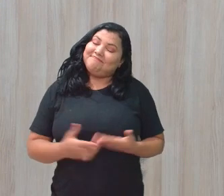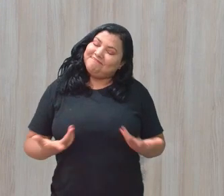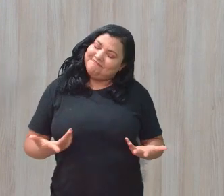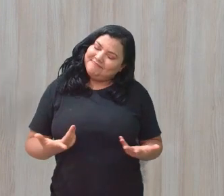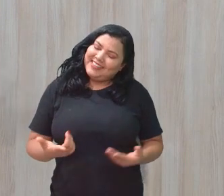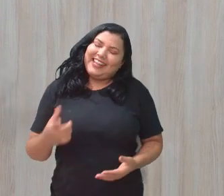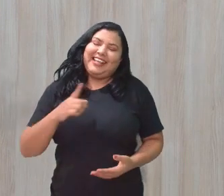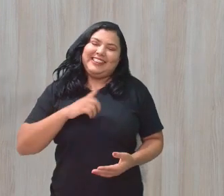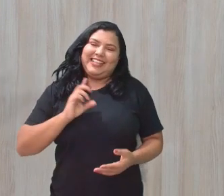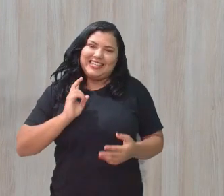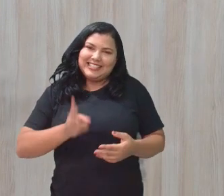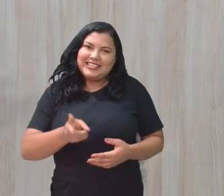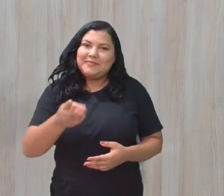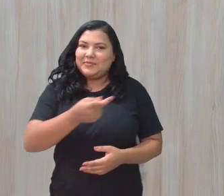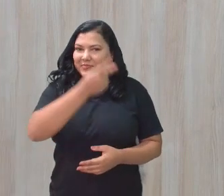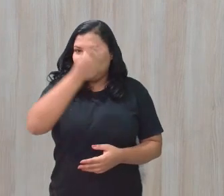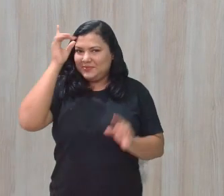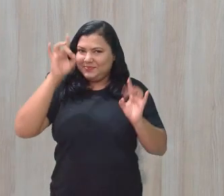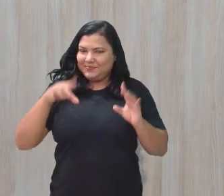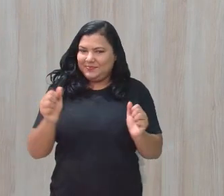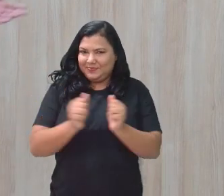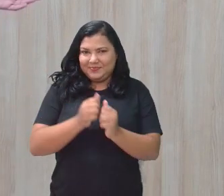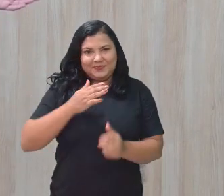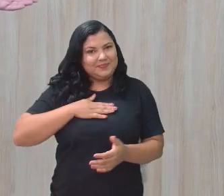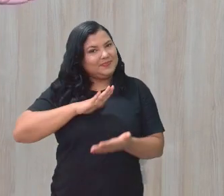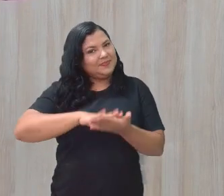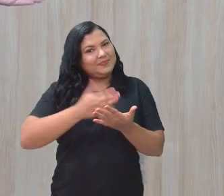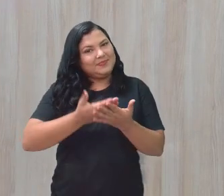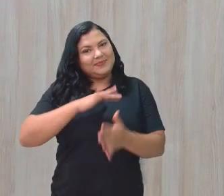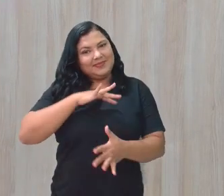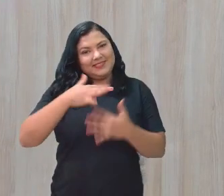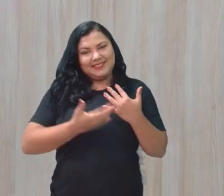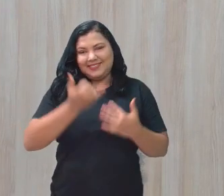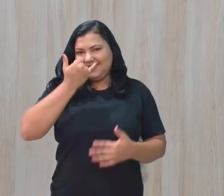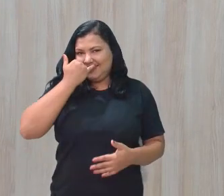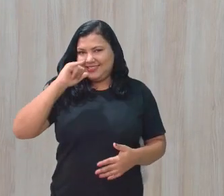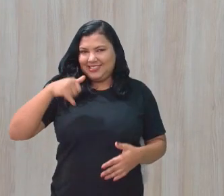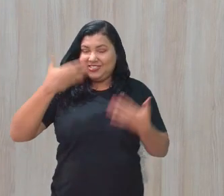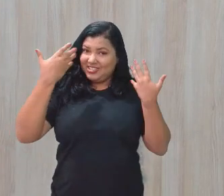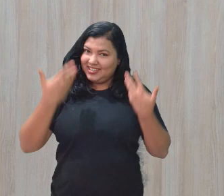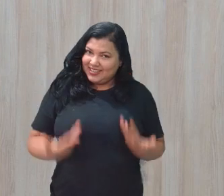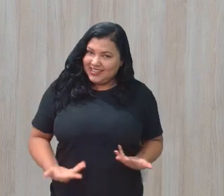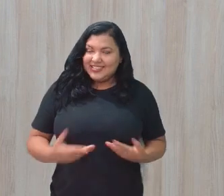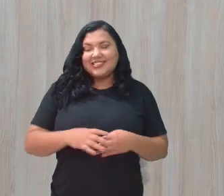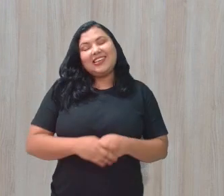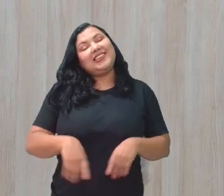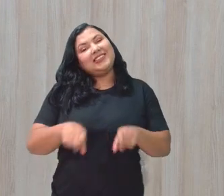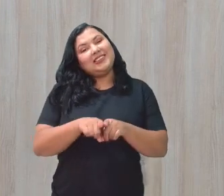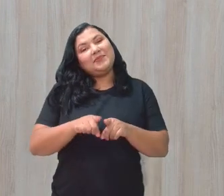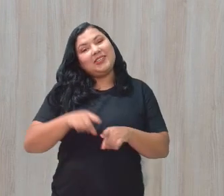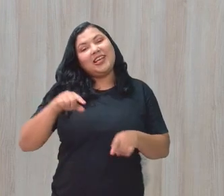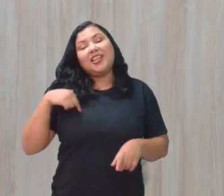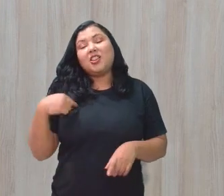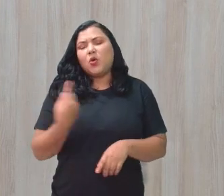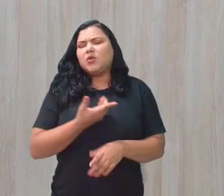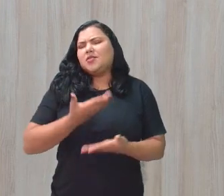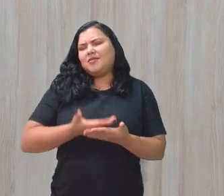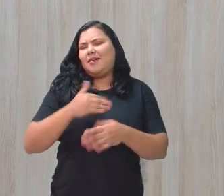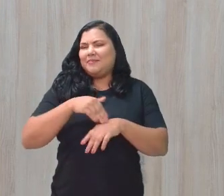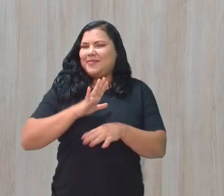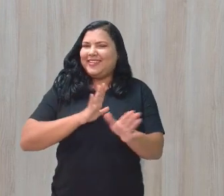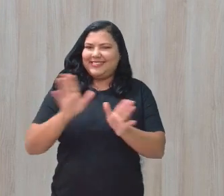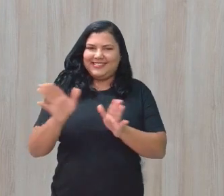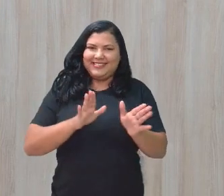bem acompanhada aqui nesse estúdio, né? Temos Jéssica, que fará a nossa tradução para Libras, o que torna nossas aulas muito mais